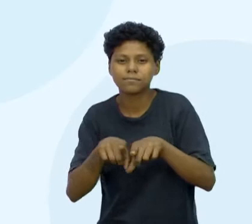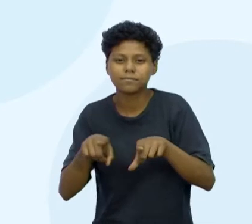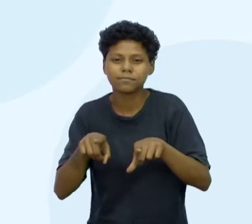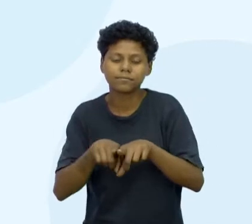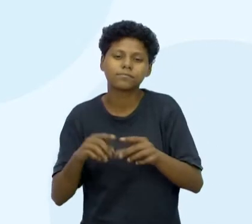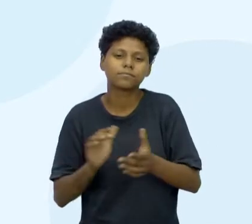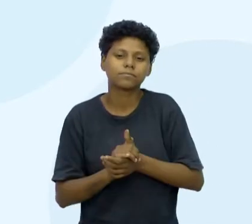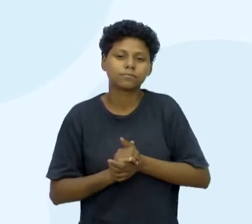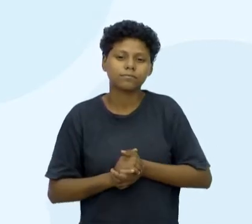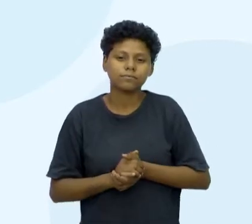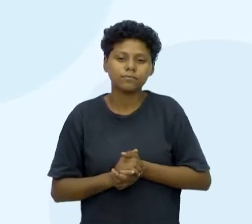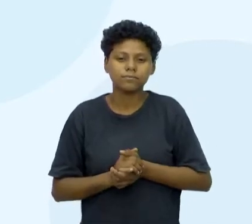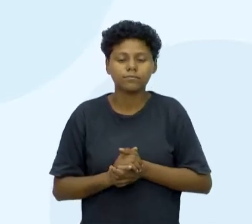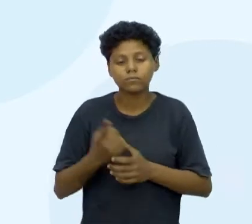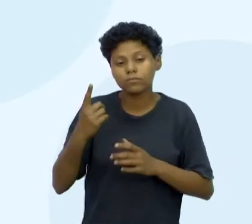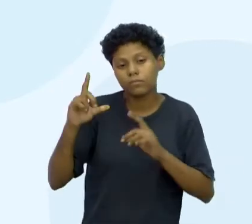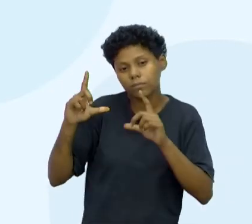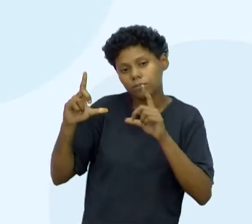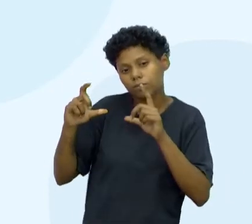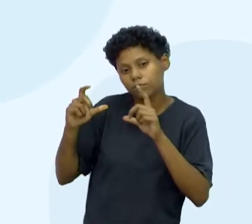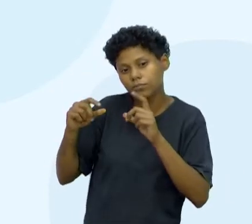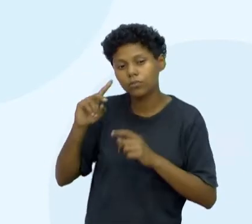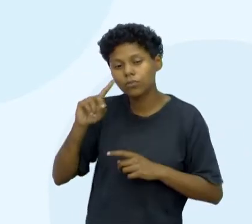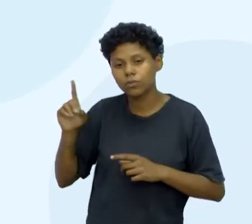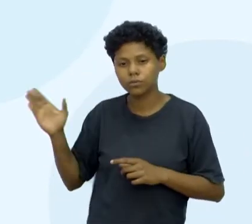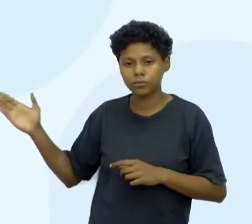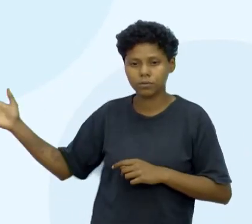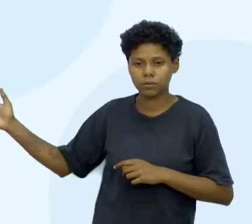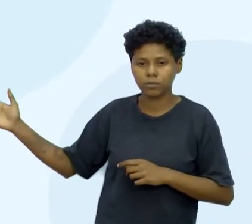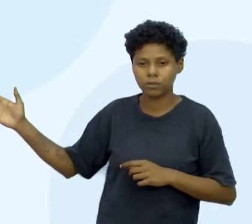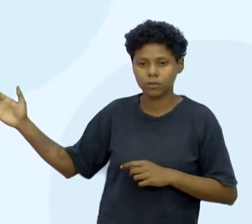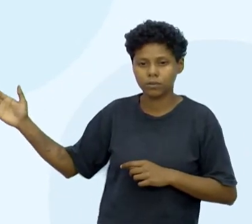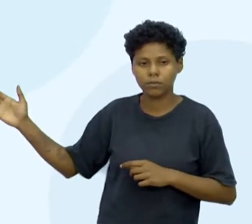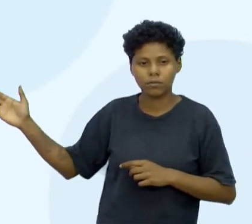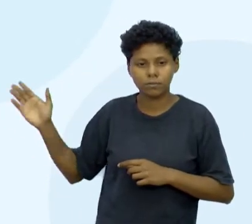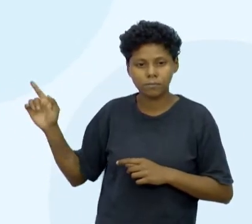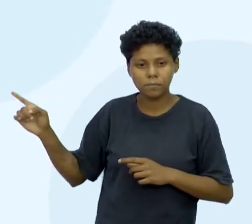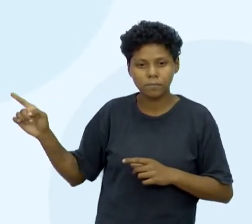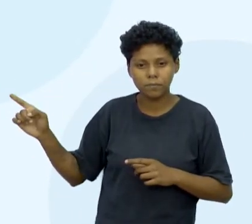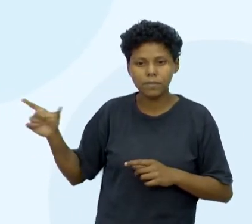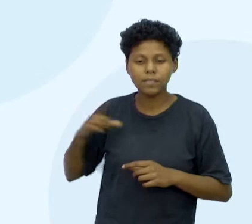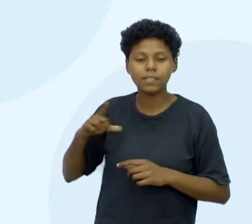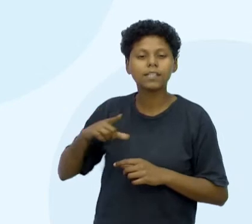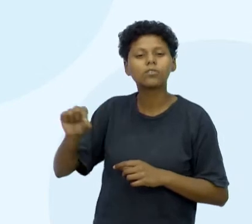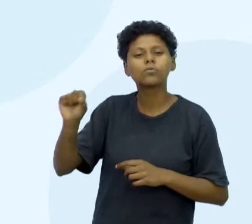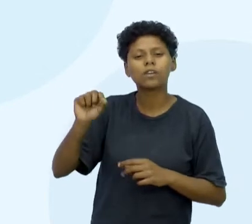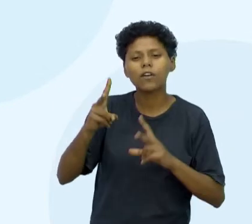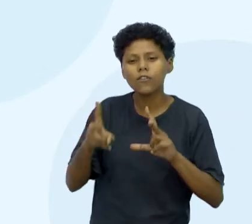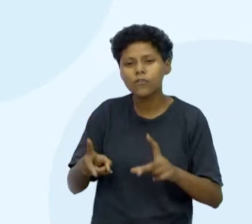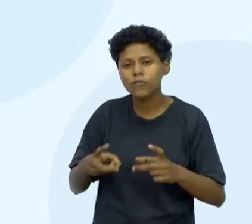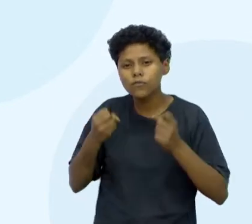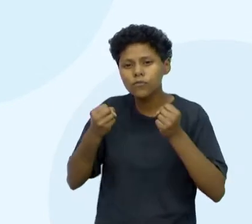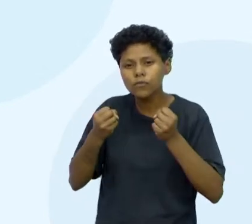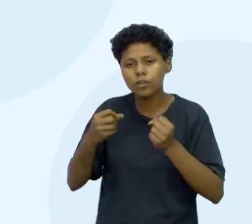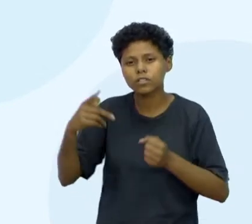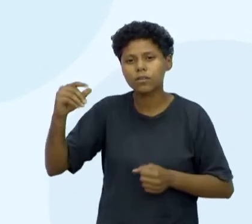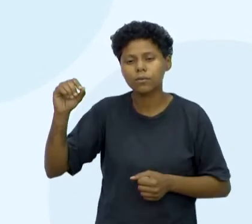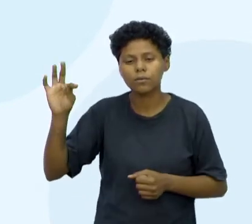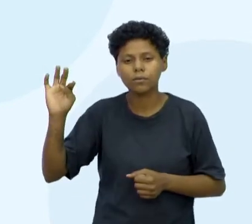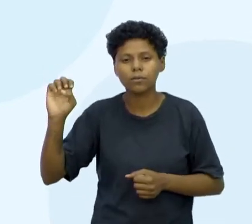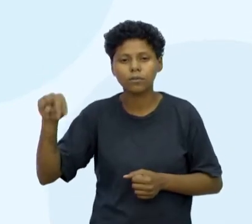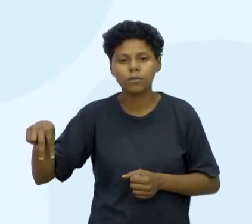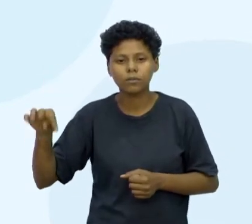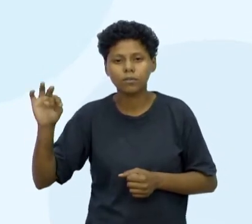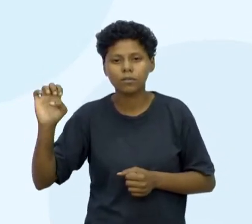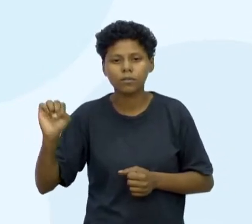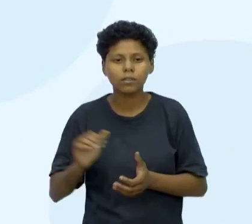da gente empunhando um lápis, coisa cotidiana. E ali, para facilitar, eu já coloquei. Ali tem força potente, tem força resistente, tem apoio.